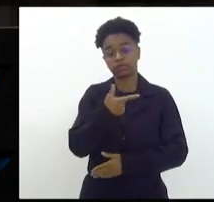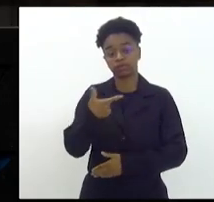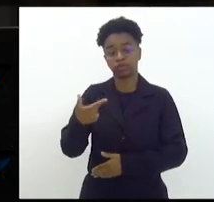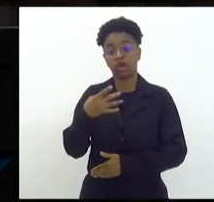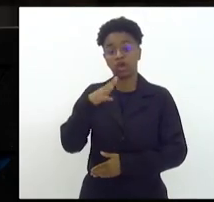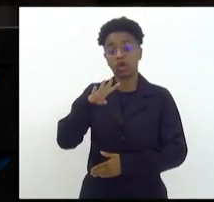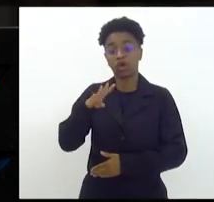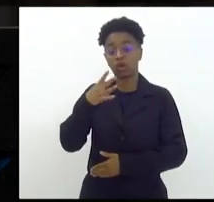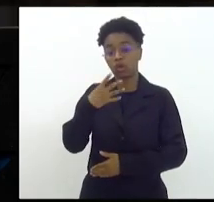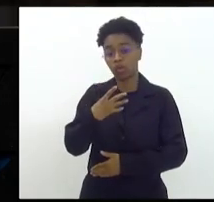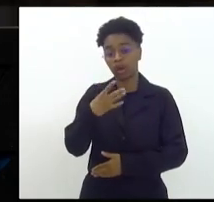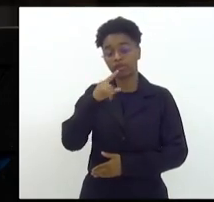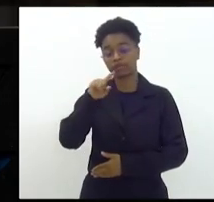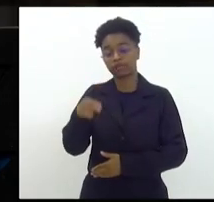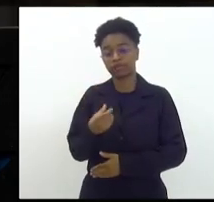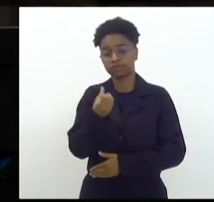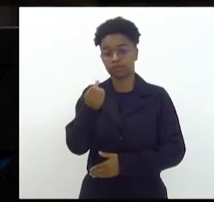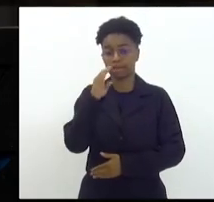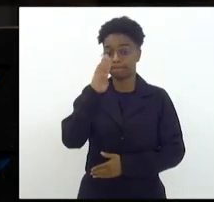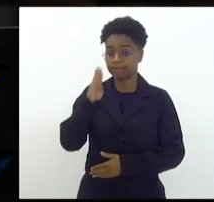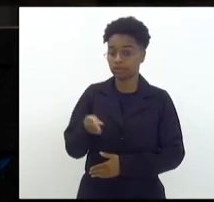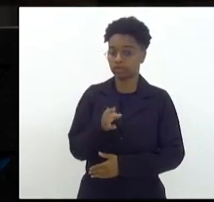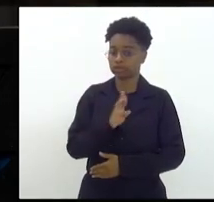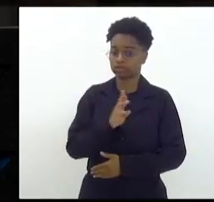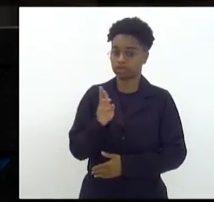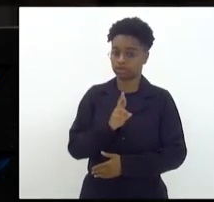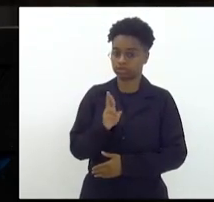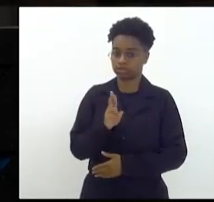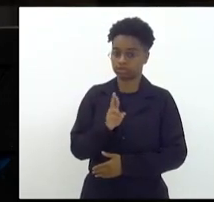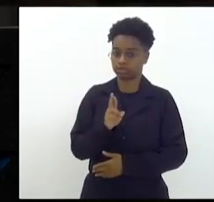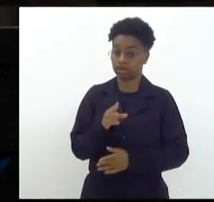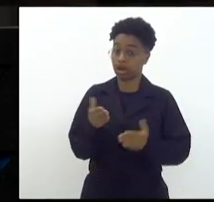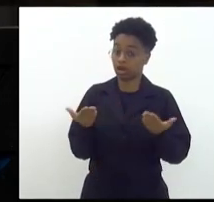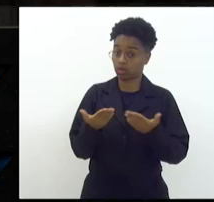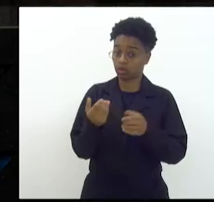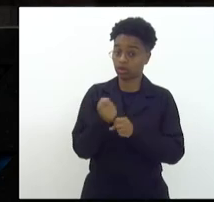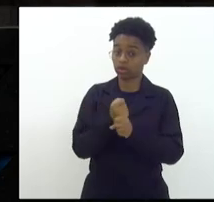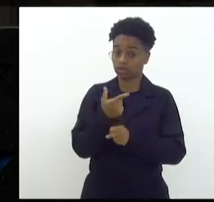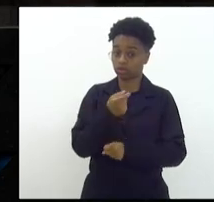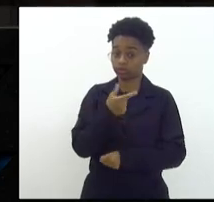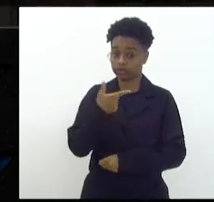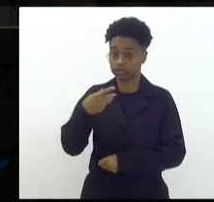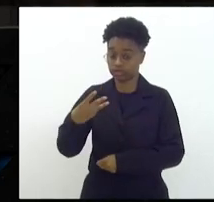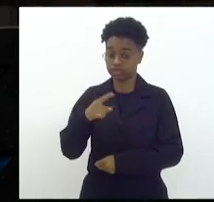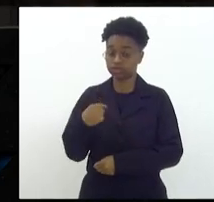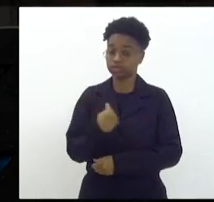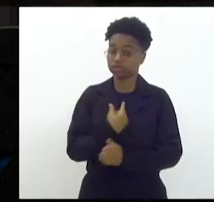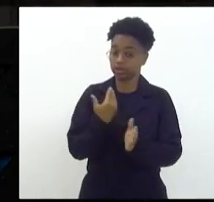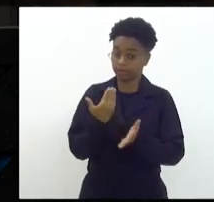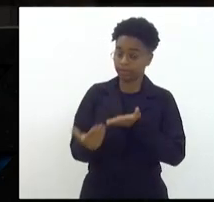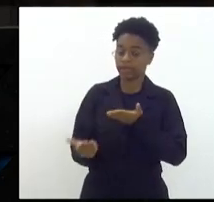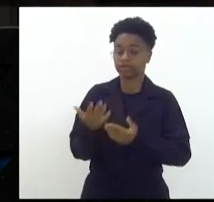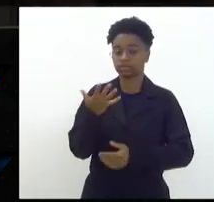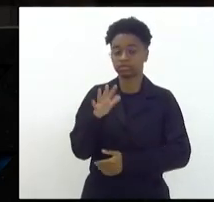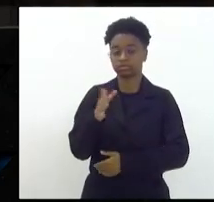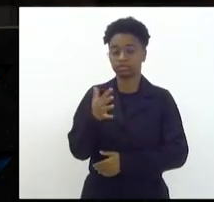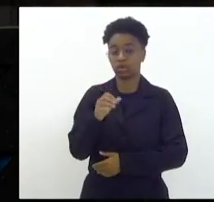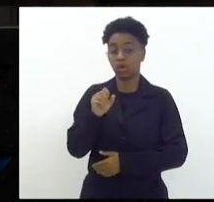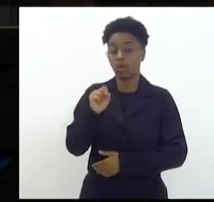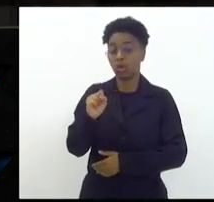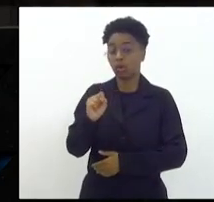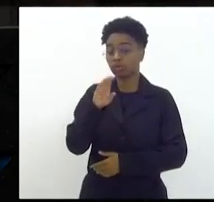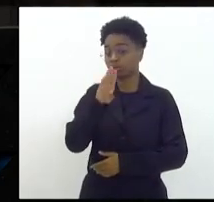4,6 bilhões de reais e este ano vamos perder em torno de